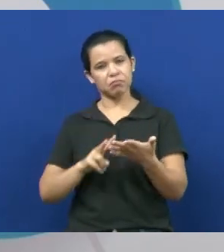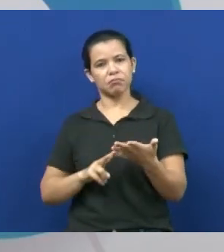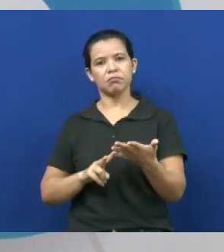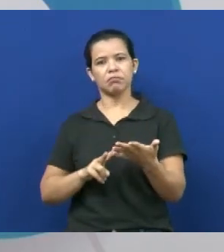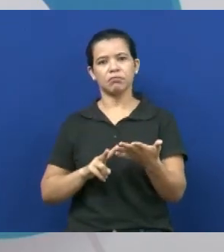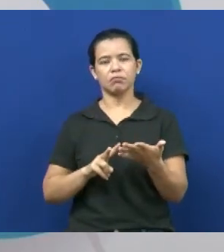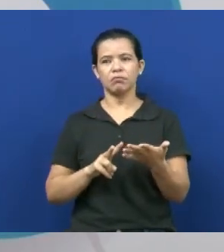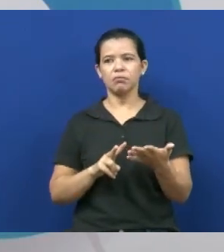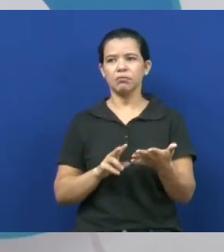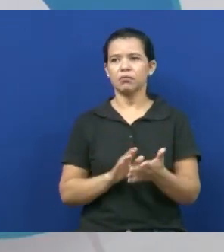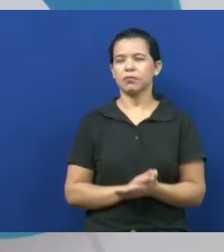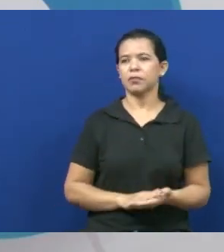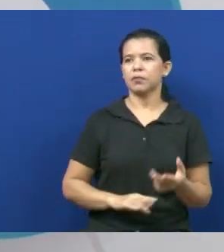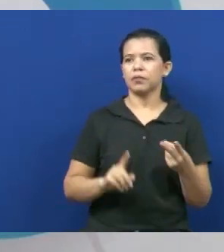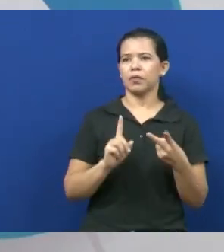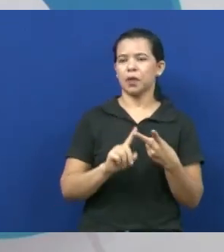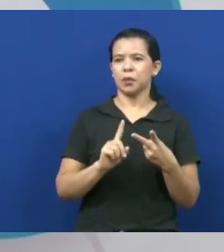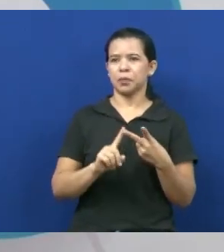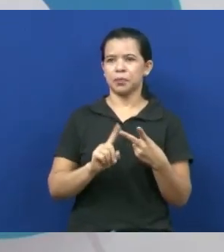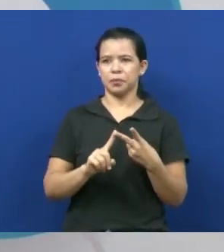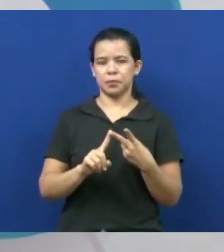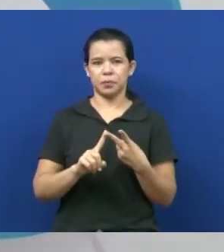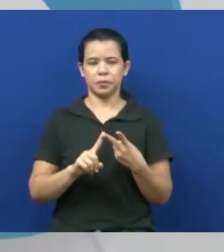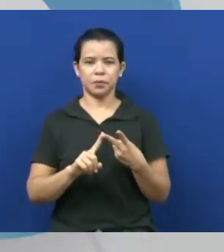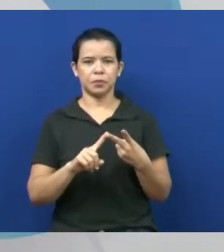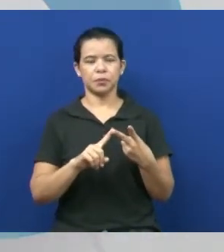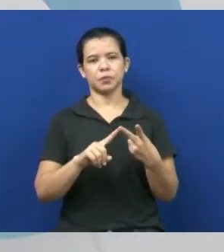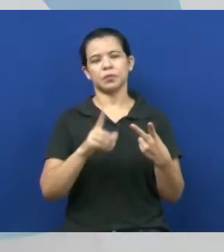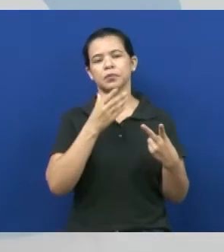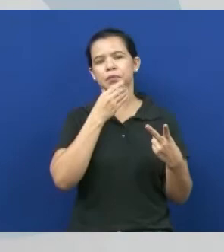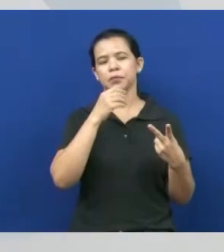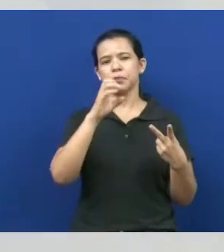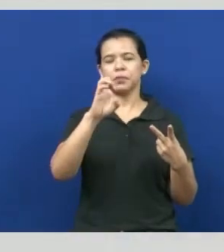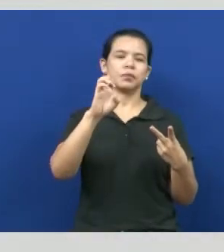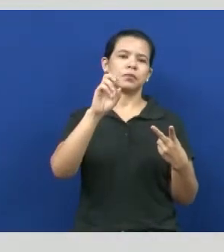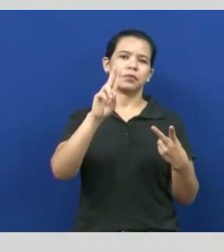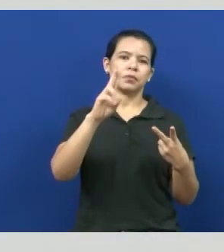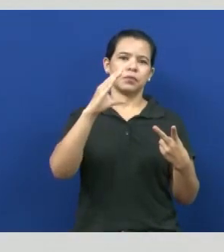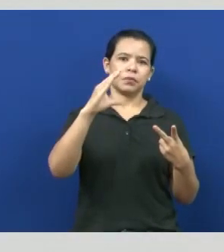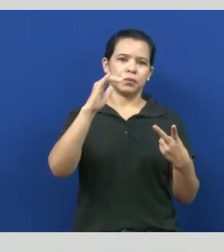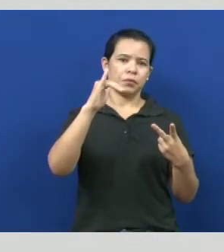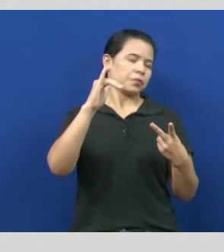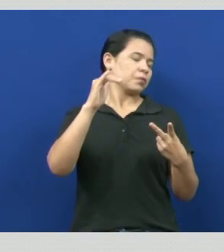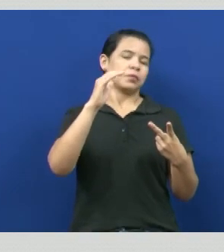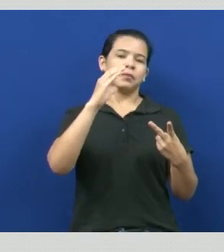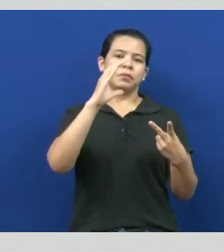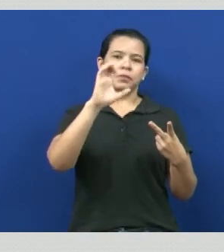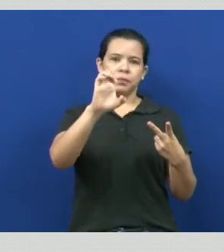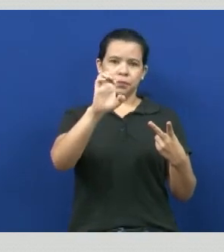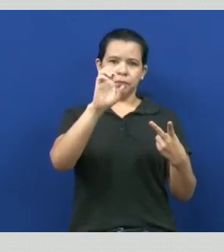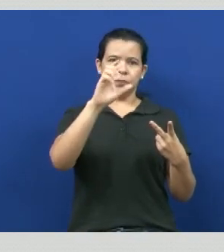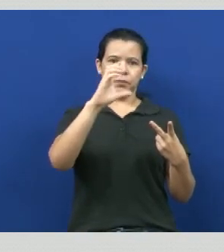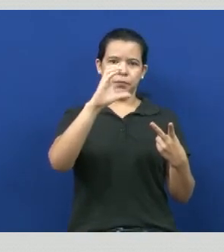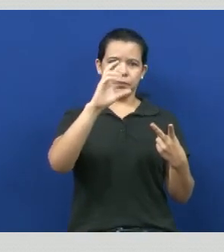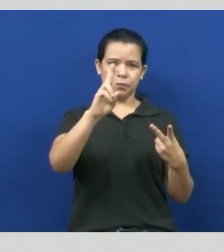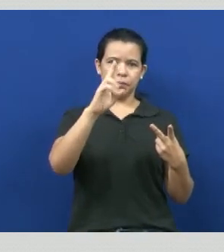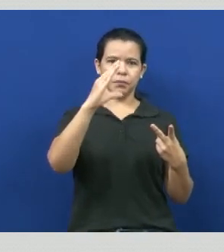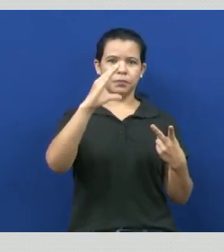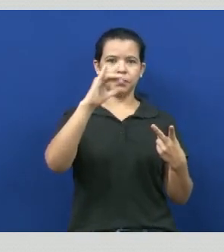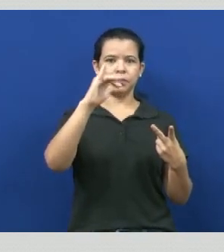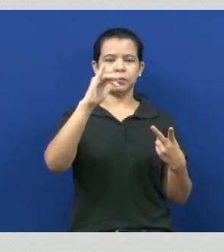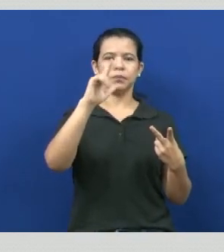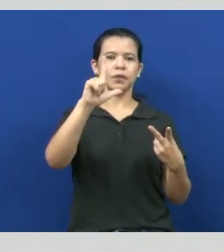aqui para o nosso próximo representante, Euclides da Cunha, 1866 a